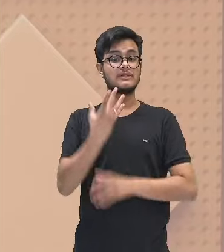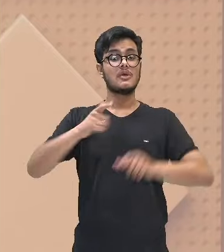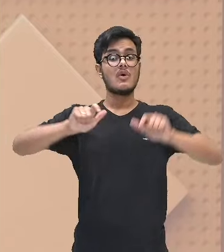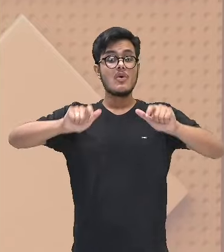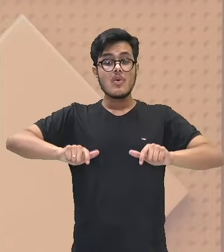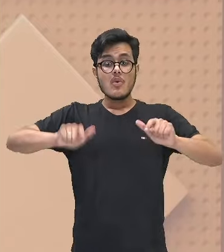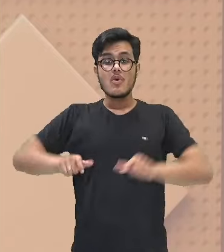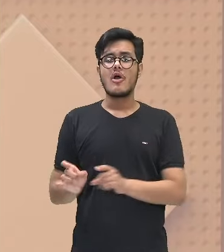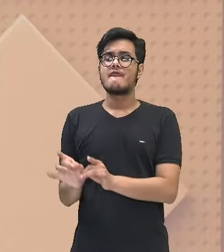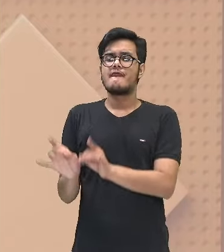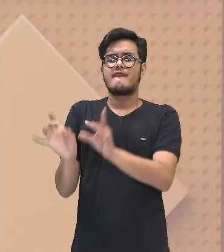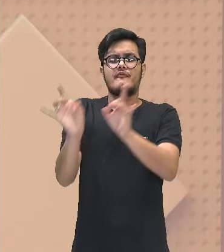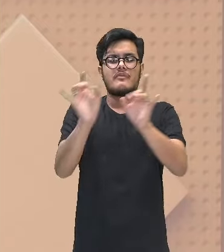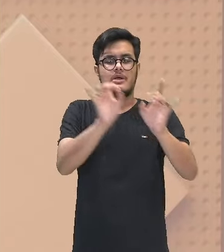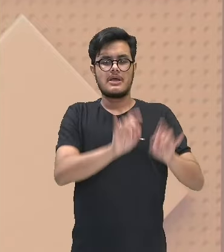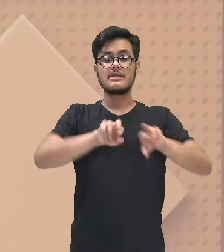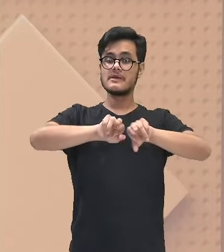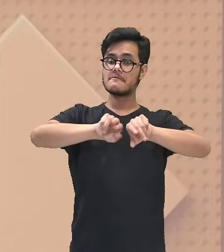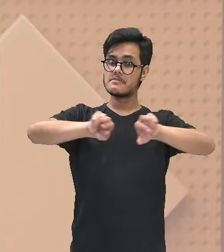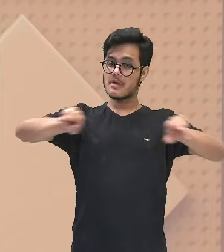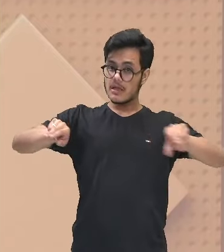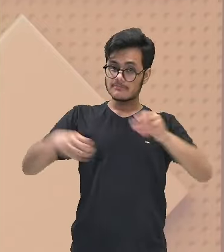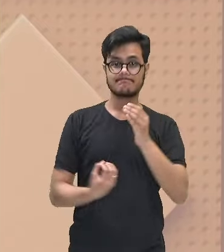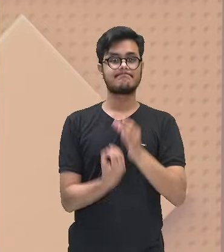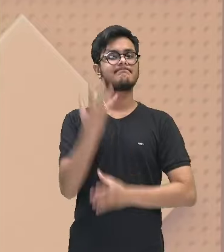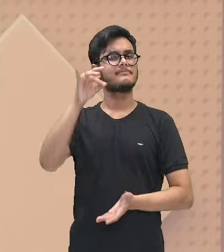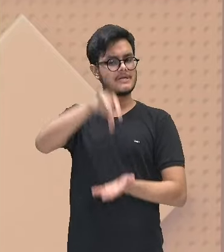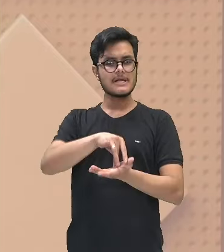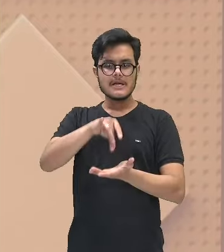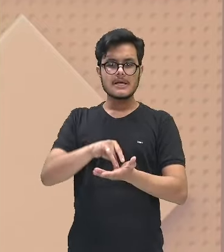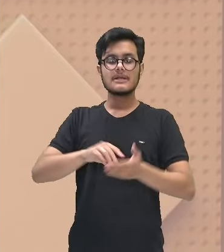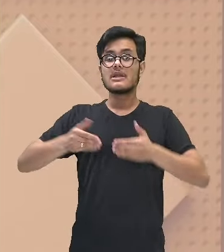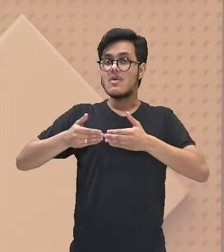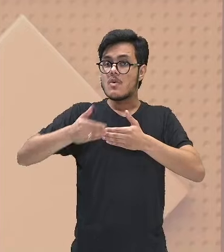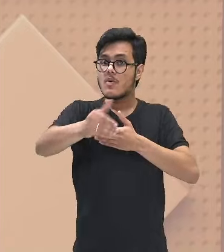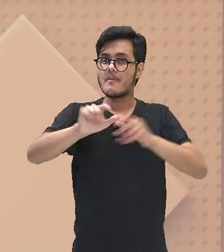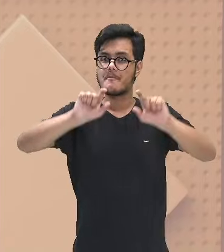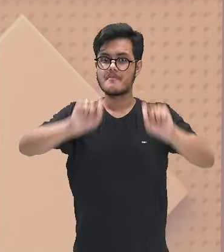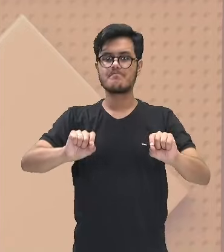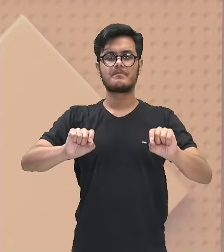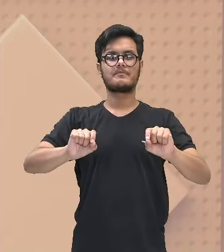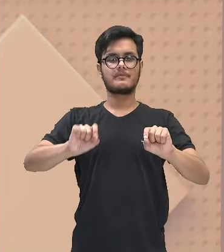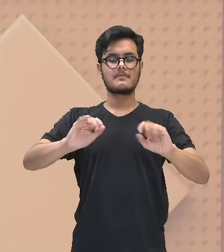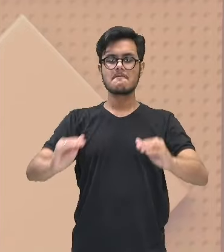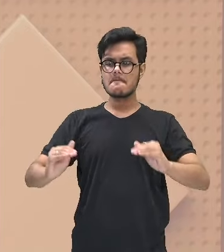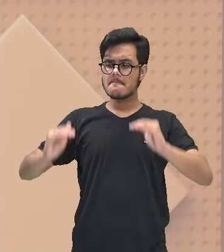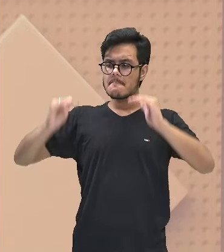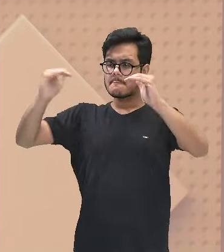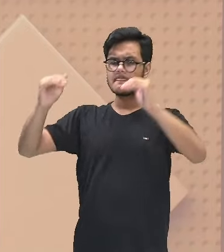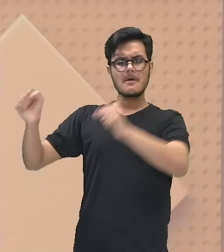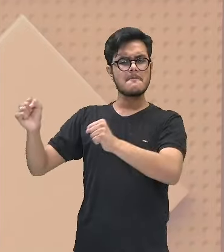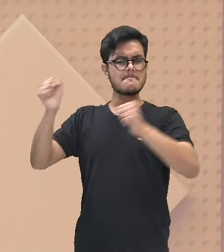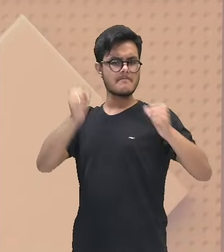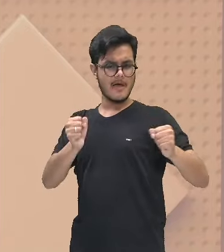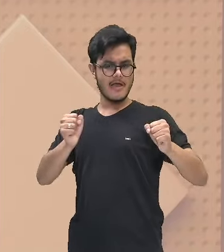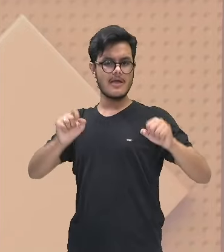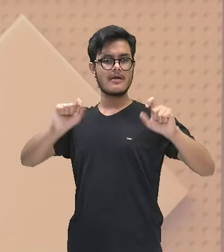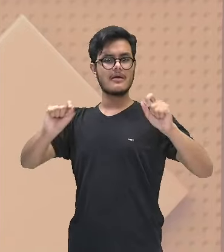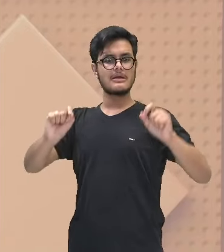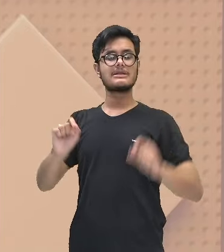do comércio. Quando o comércio ele ressurge, também vai aparecer e vai ascender uma classe social